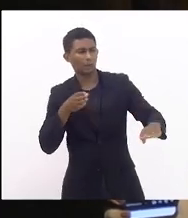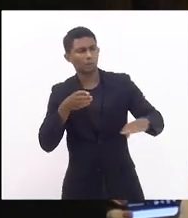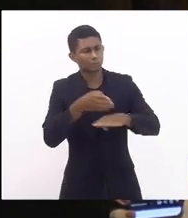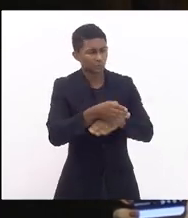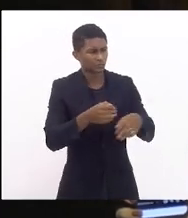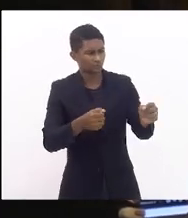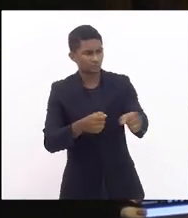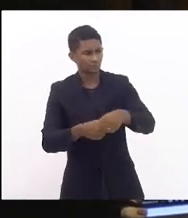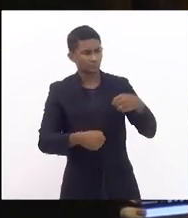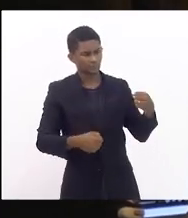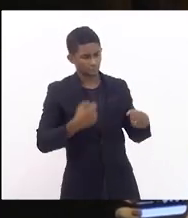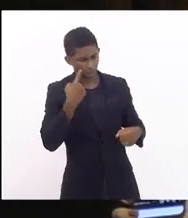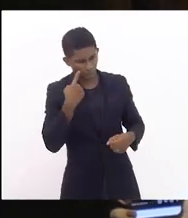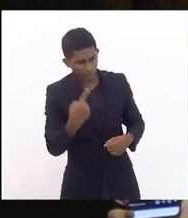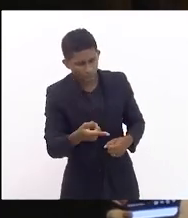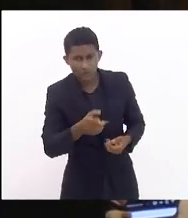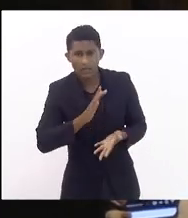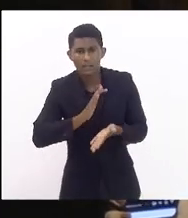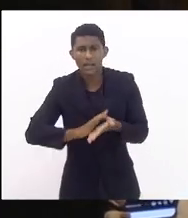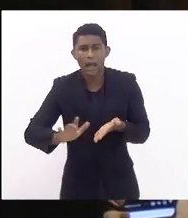milhões em tablets comprado,